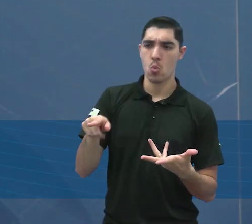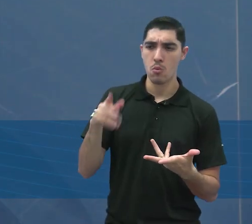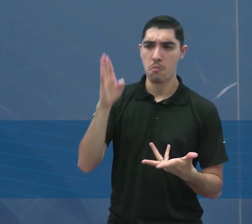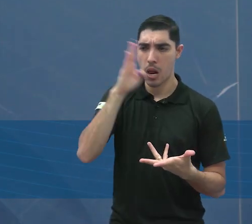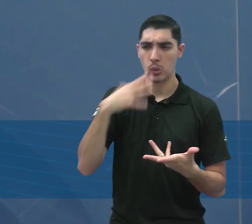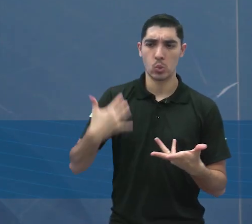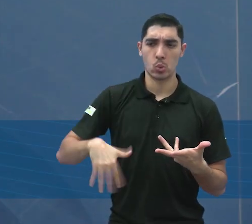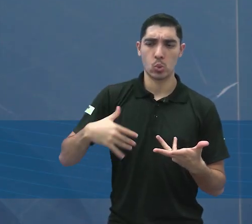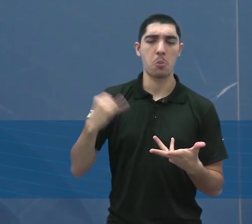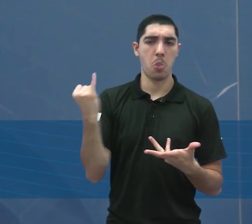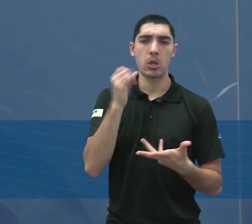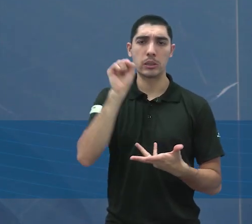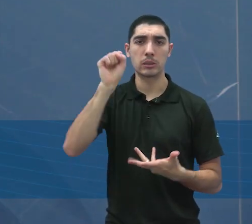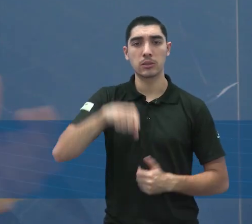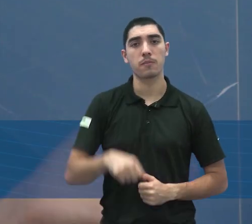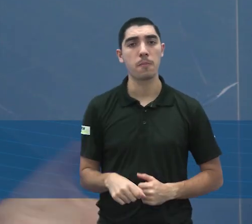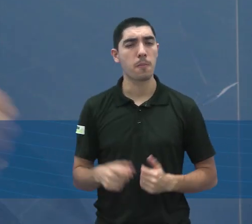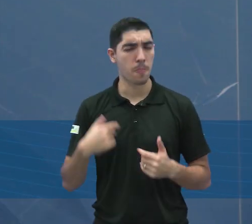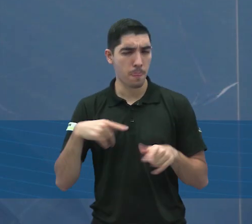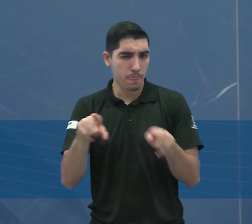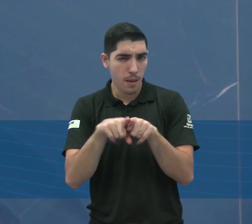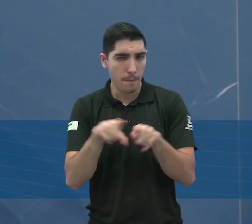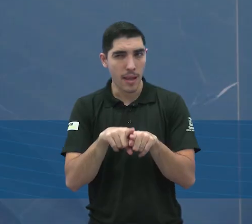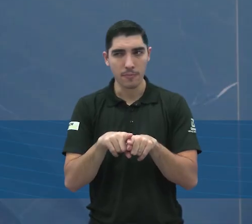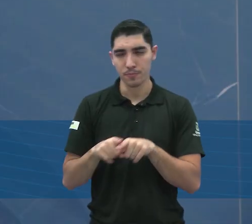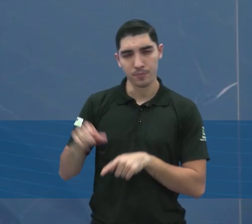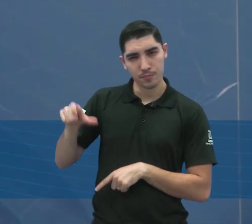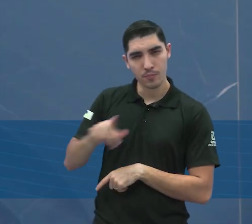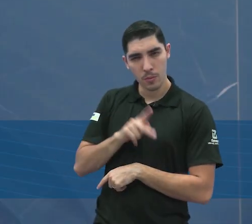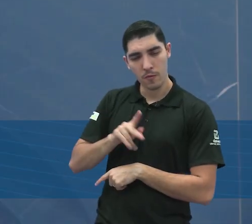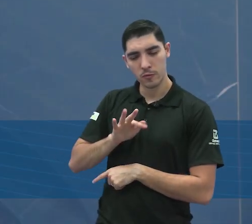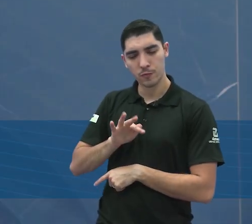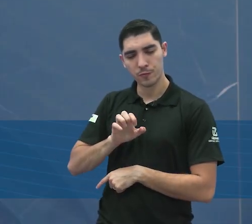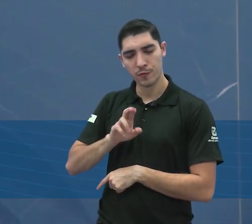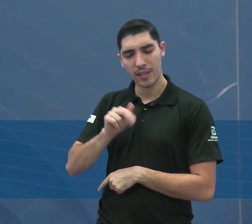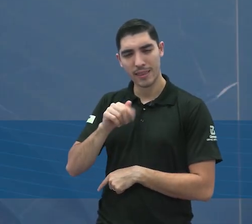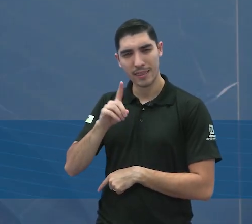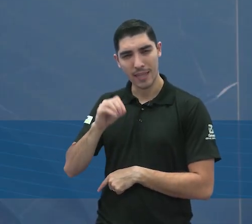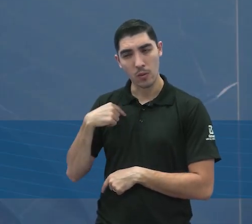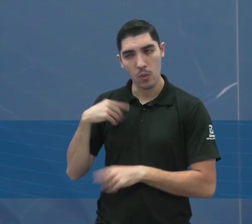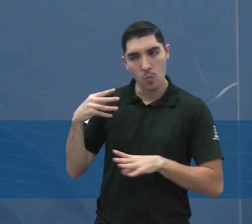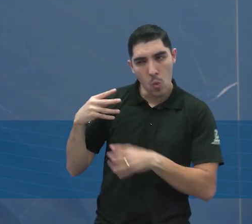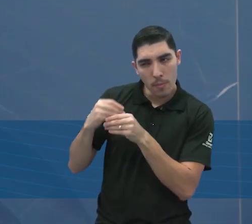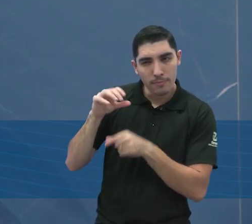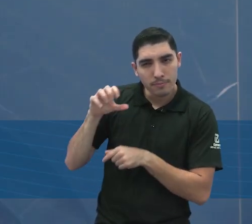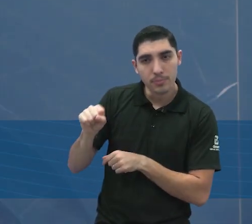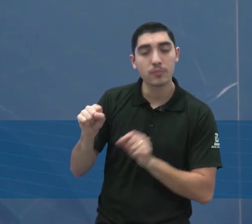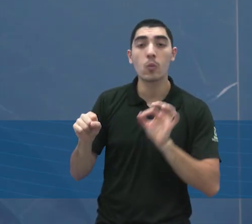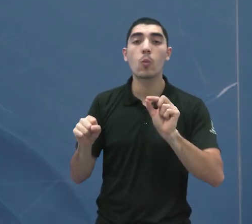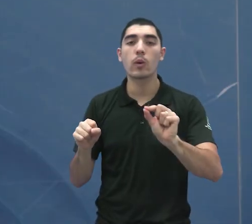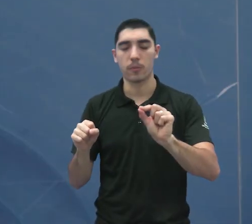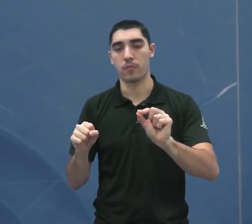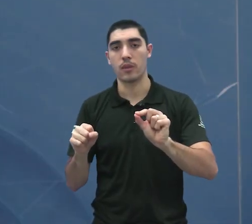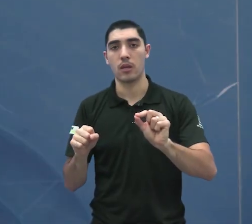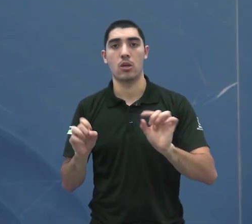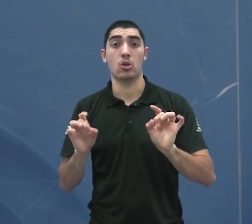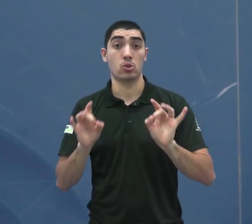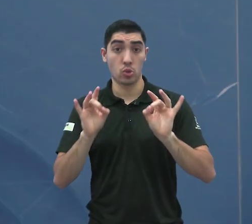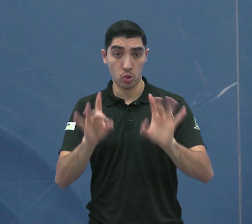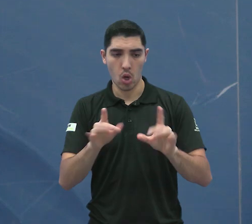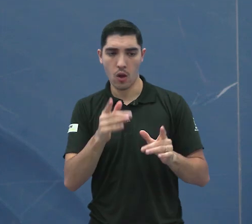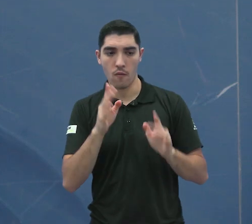só pegando um pouco a fala do professor Fernando, né? Não estou falando de uma questão relacionada